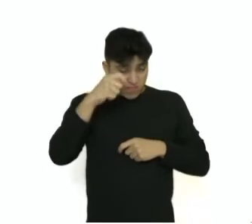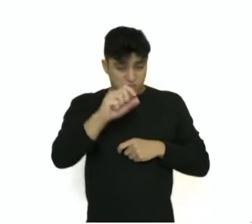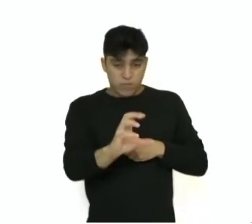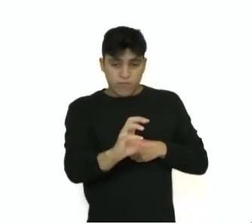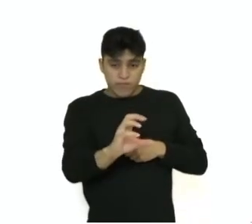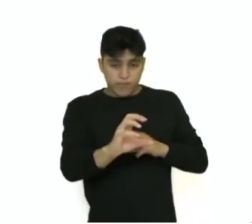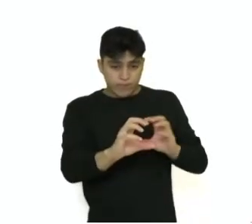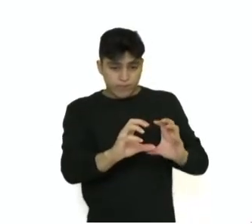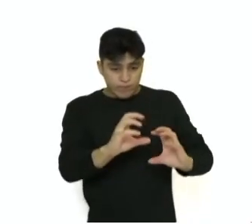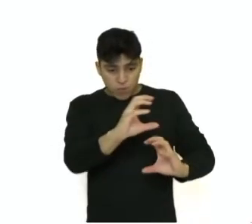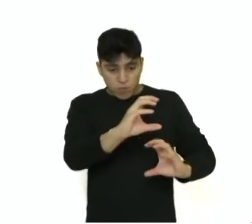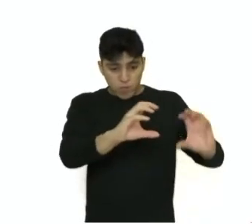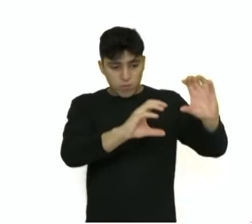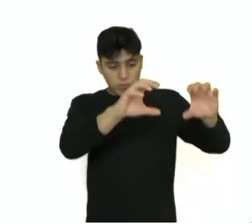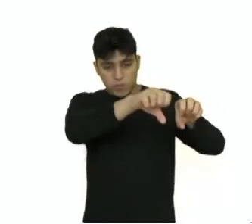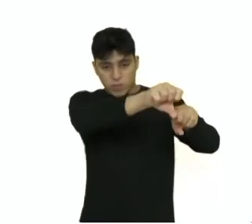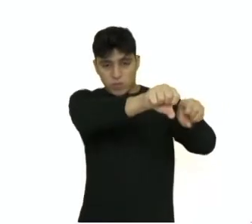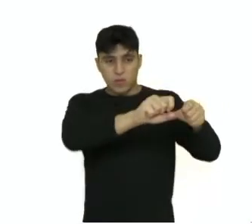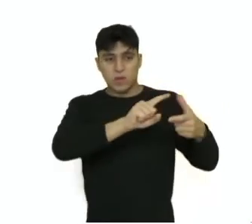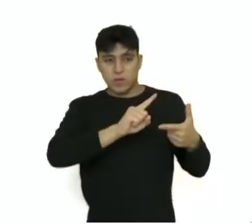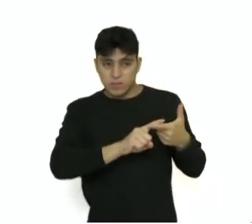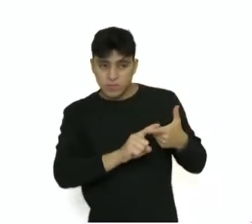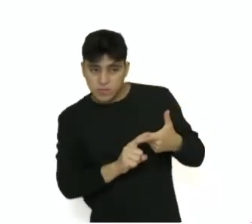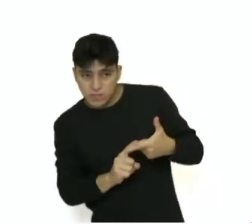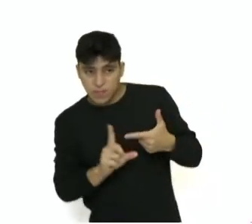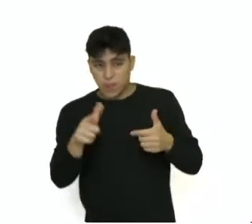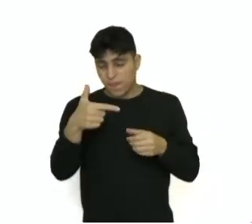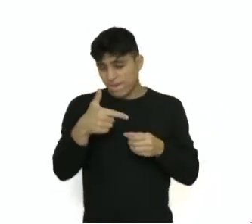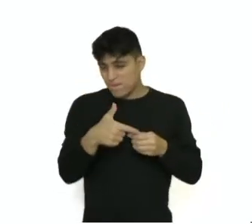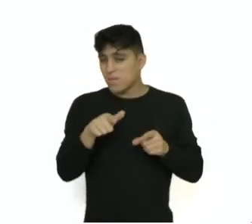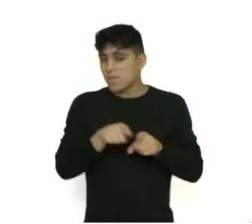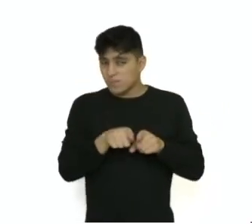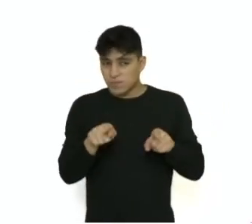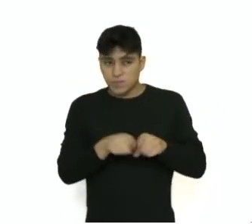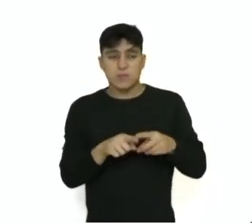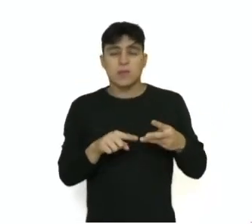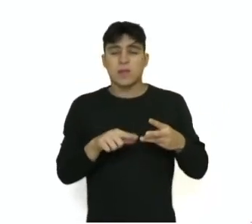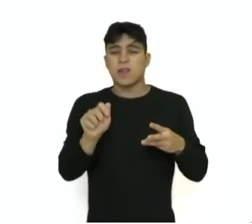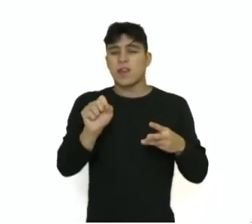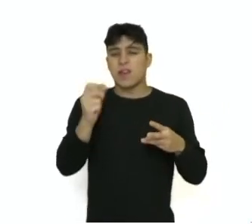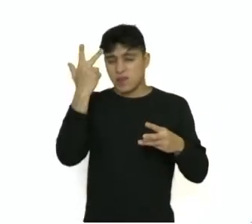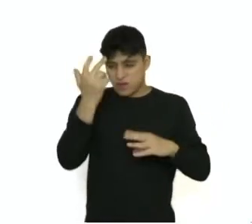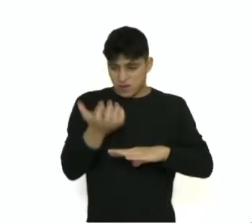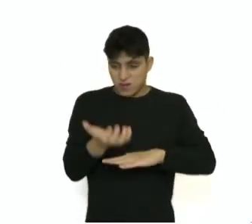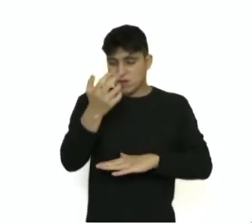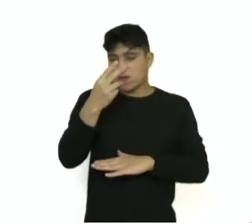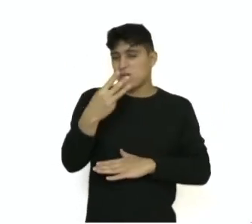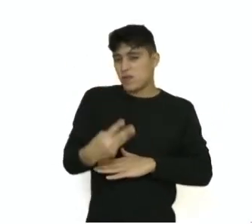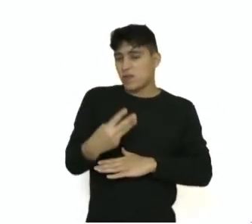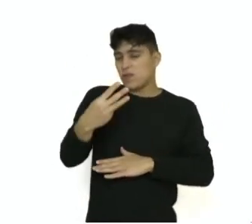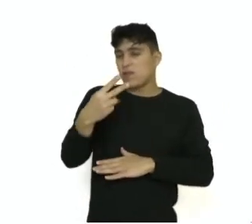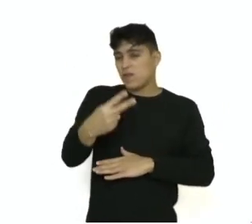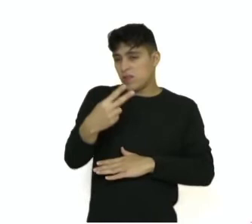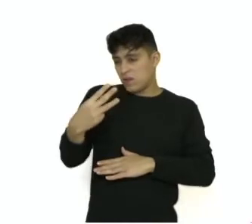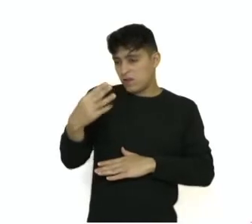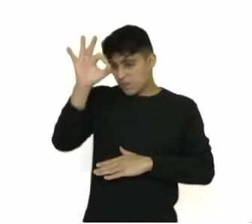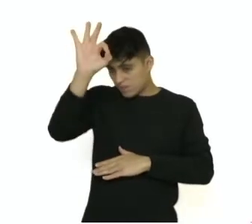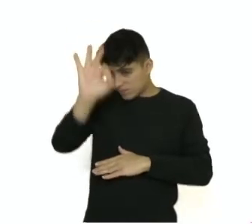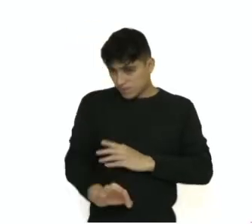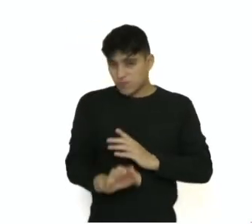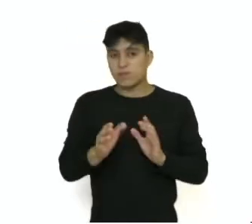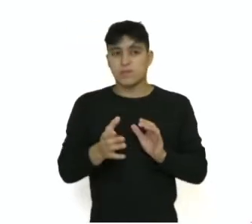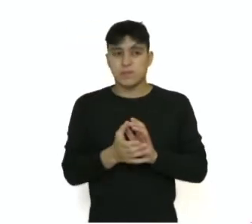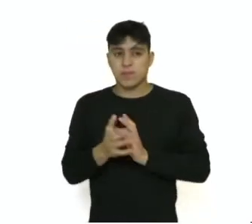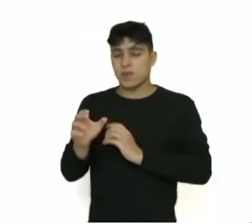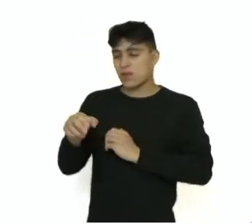o petróleo e derivados que ele gera em torno de 2,9%. Gás natural em torno de 23%, certo? Na